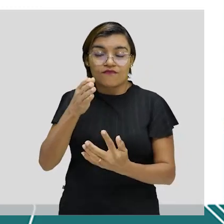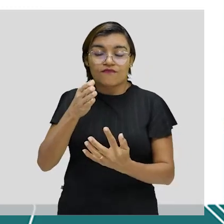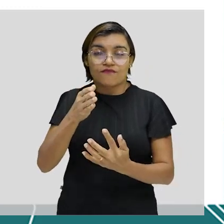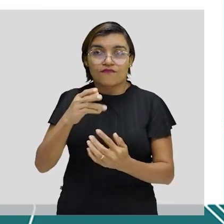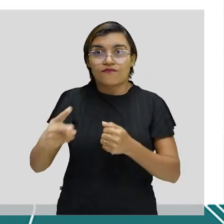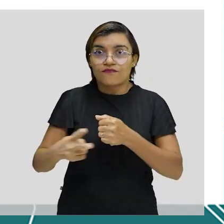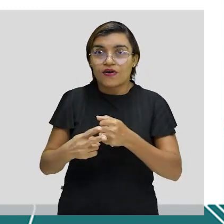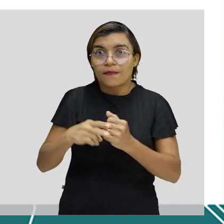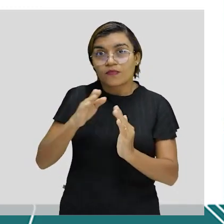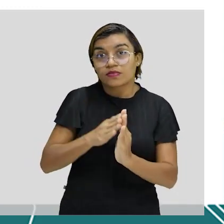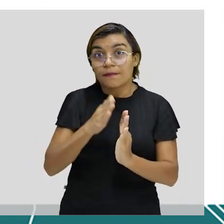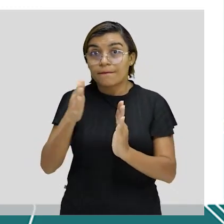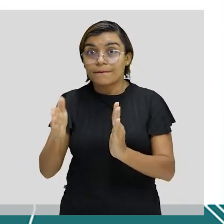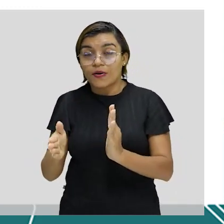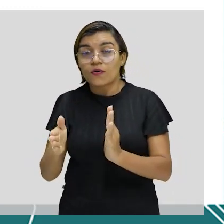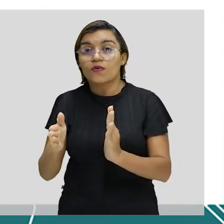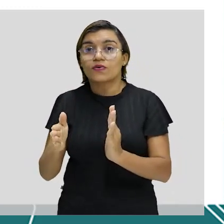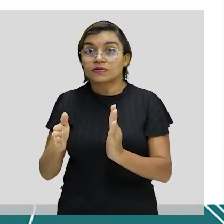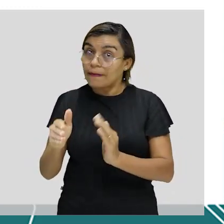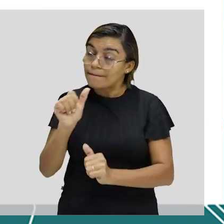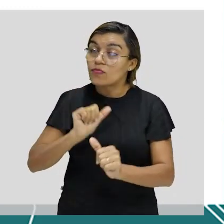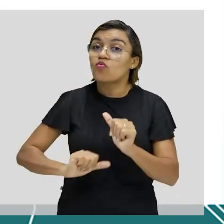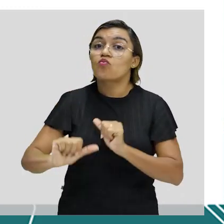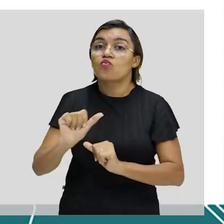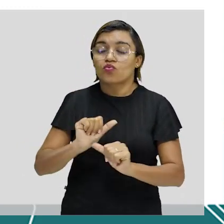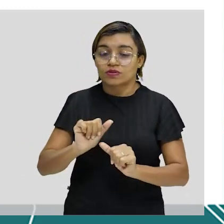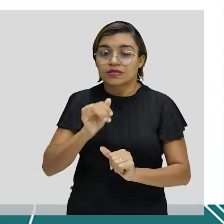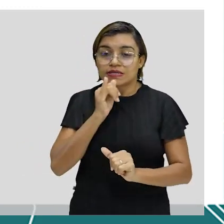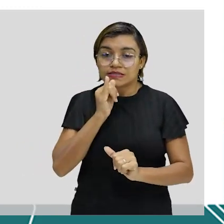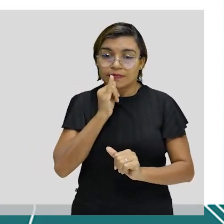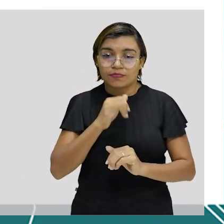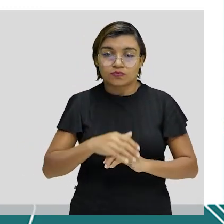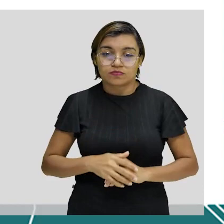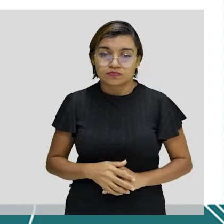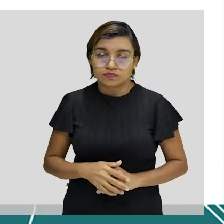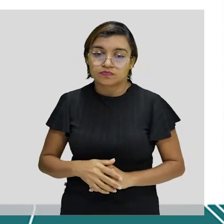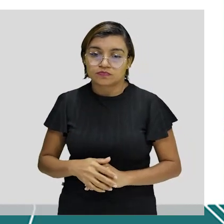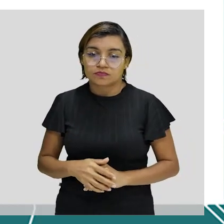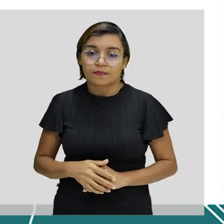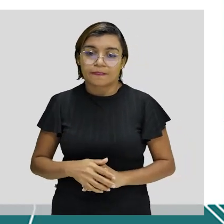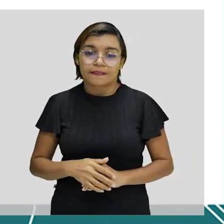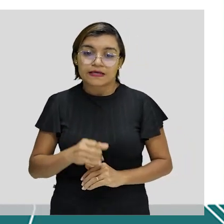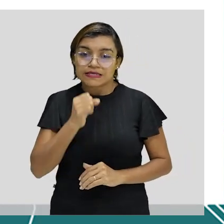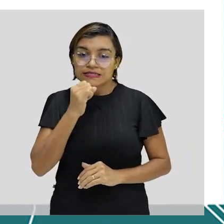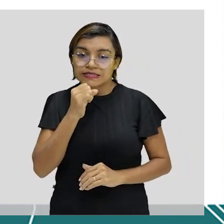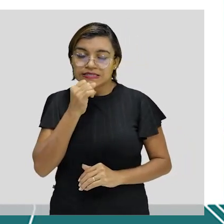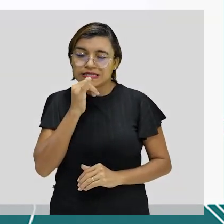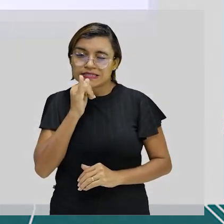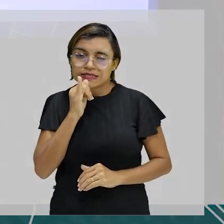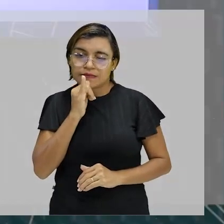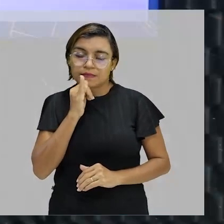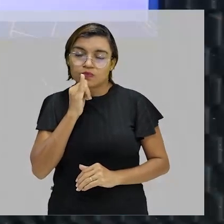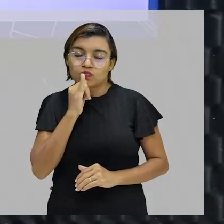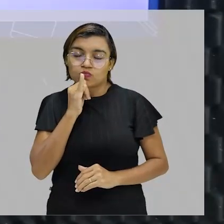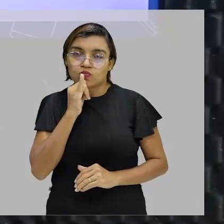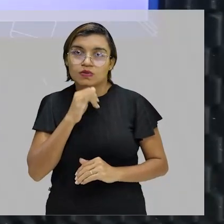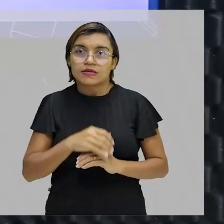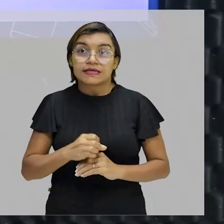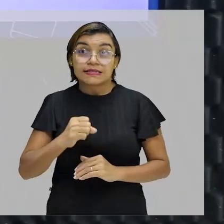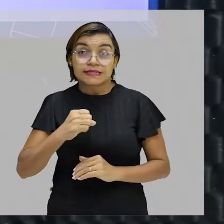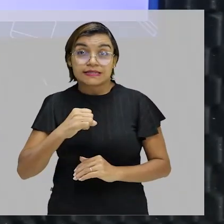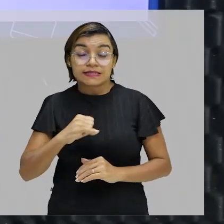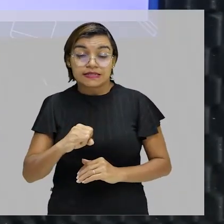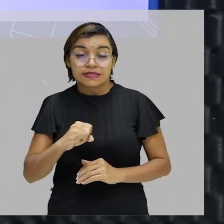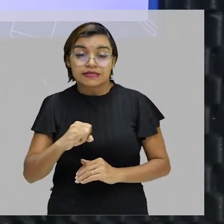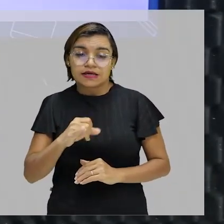pouquinho. O verbo pode concordar com o mais próximo ou fica tudo no plural, que normalmente é o melhor que tem a se fazer. Mas, às